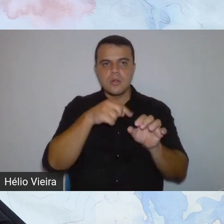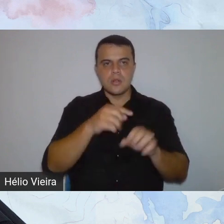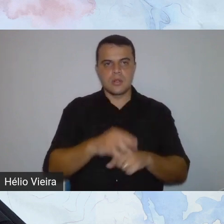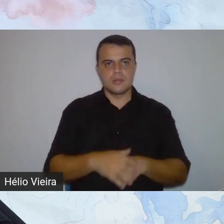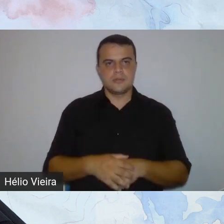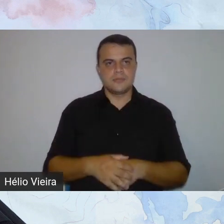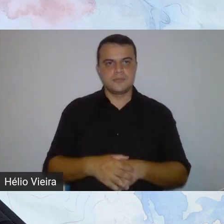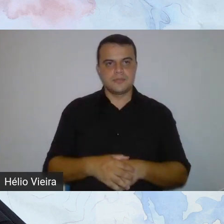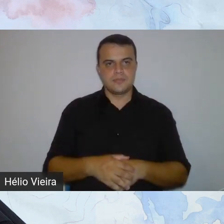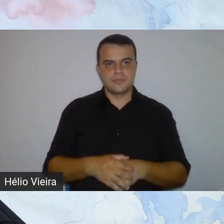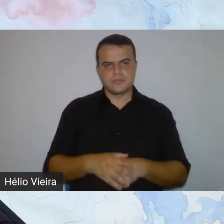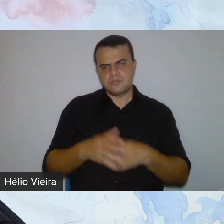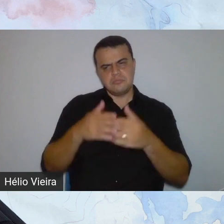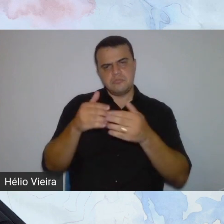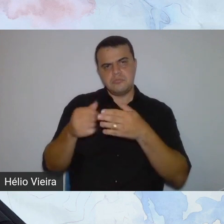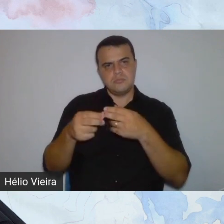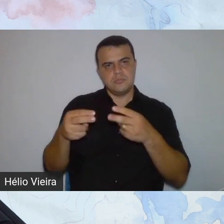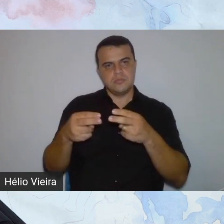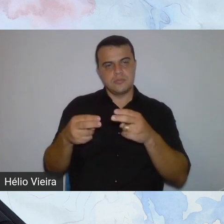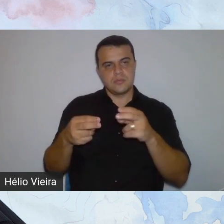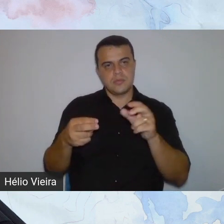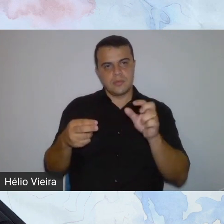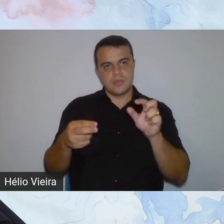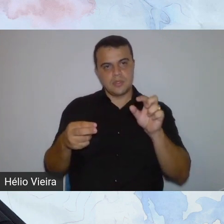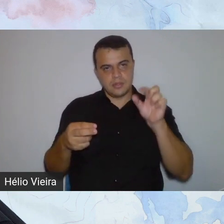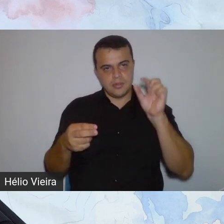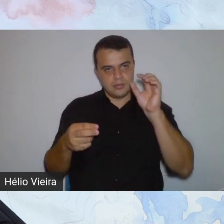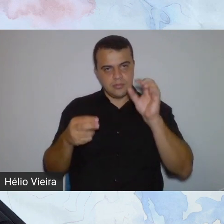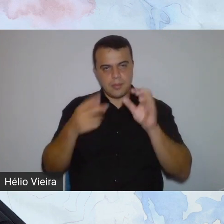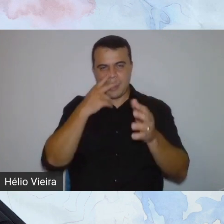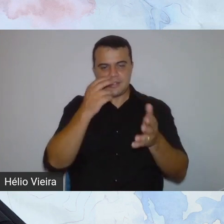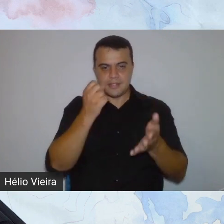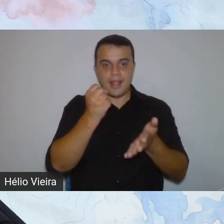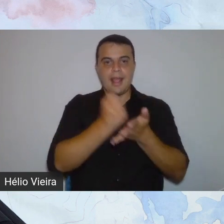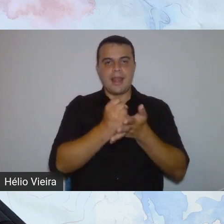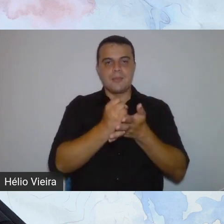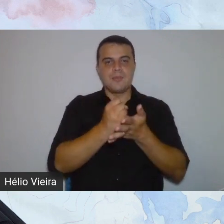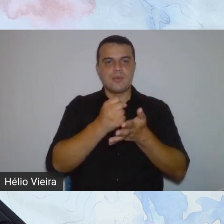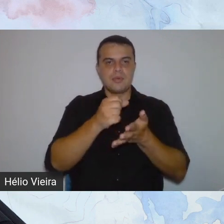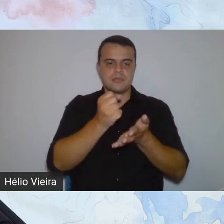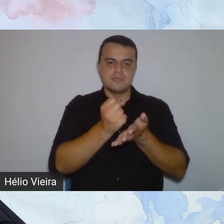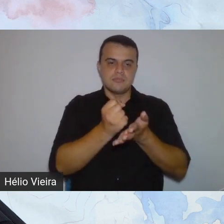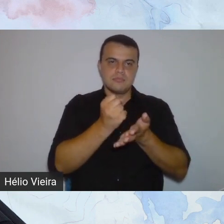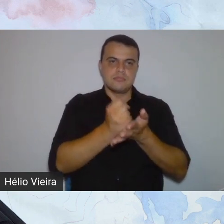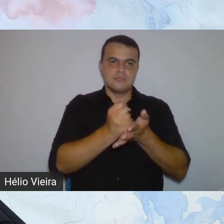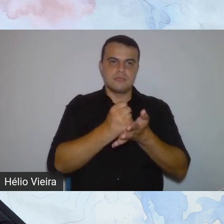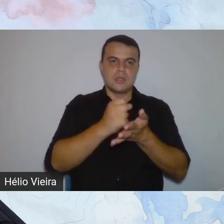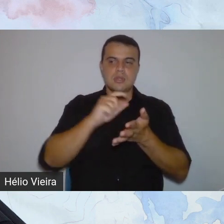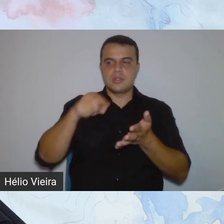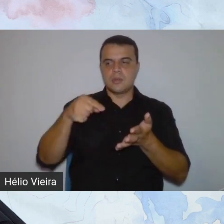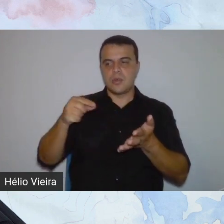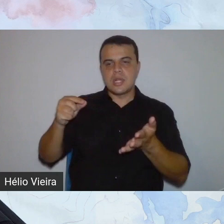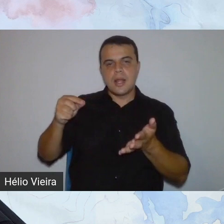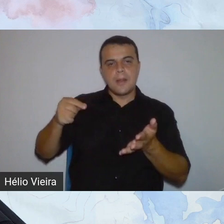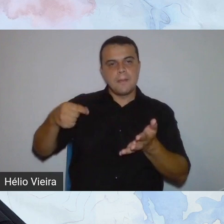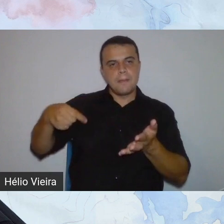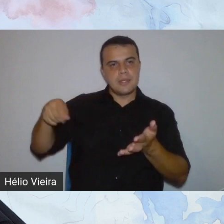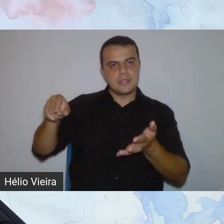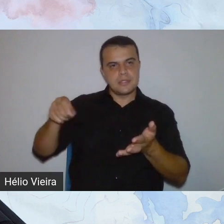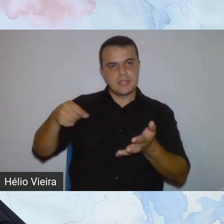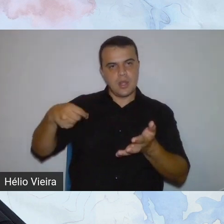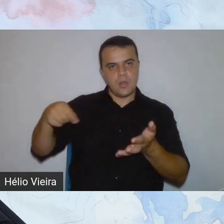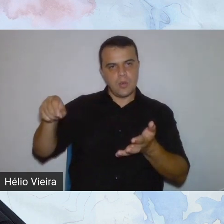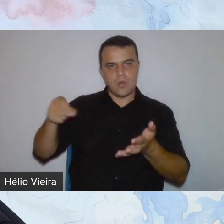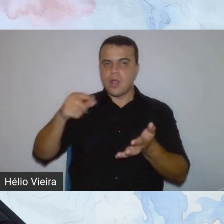tampinha, ou qualquer coisa redonda, e eu literalmente carimbo o papel. E depois eu venho com o pincel, por exemplo,